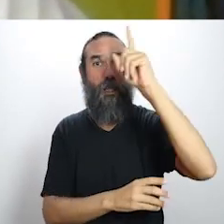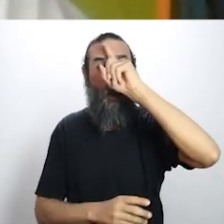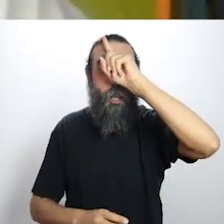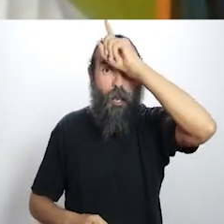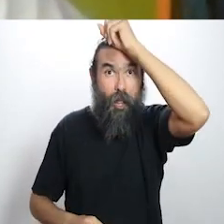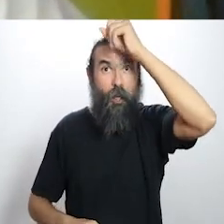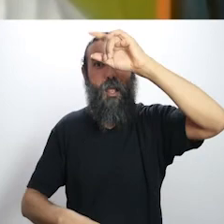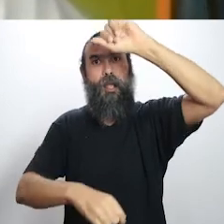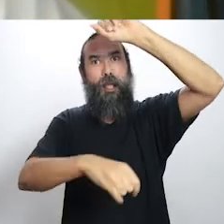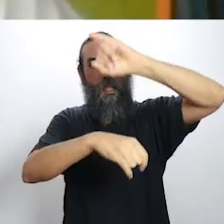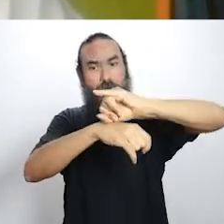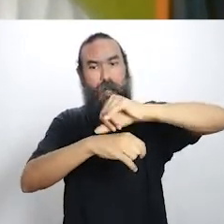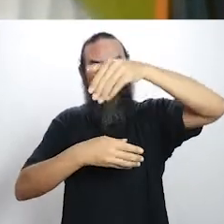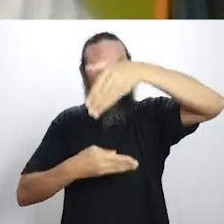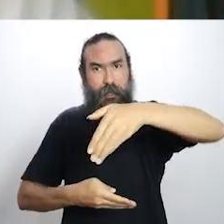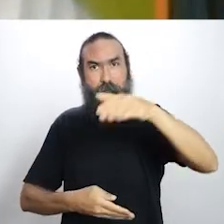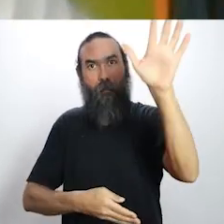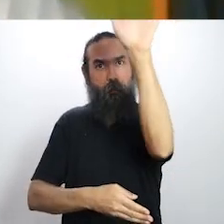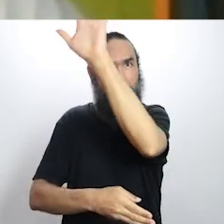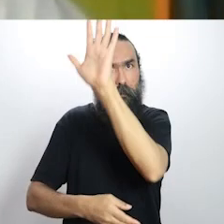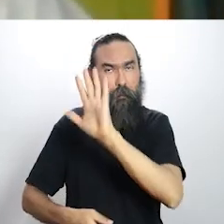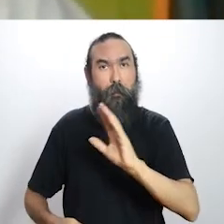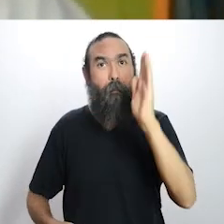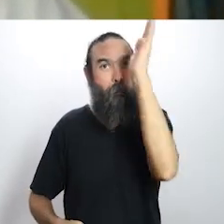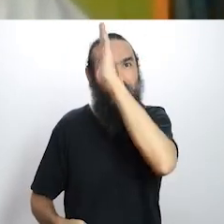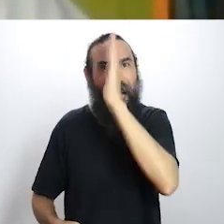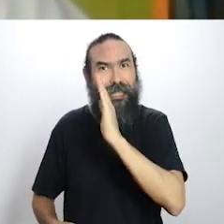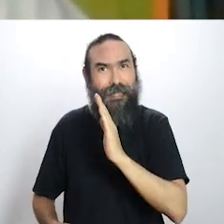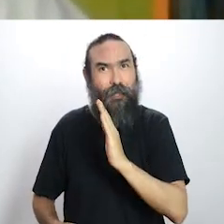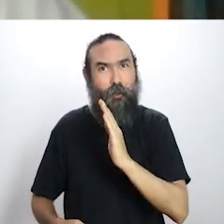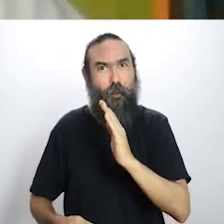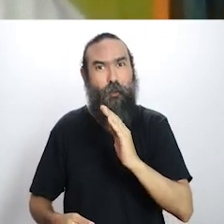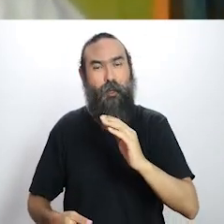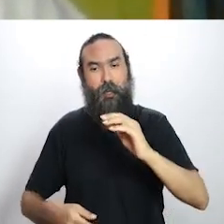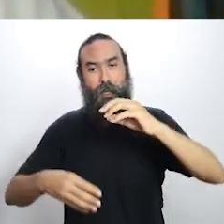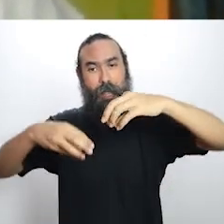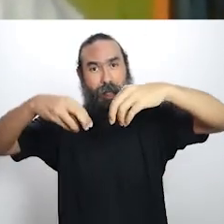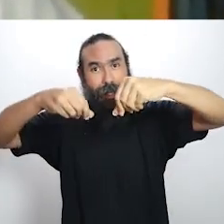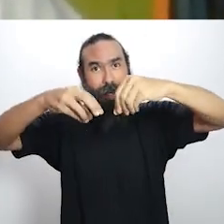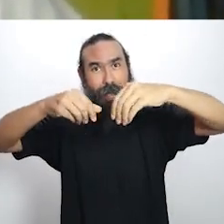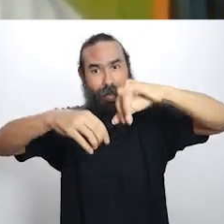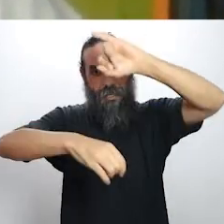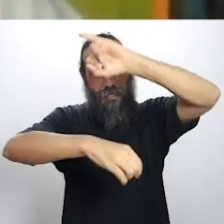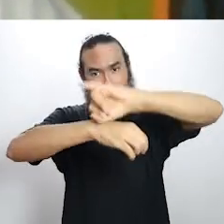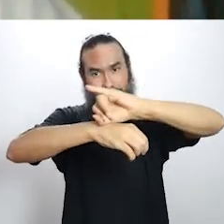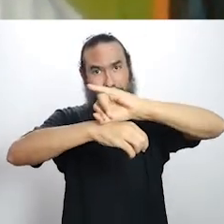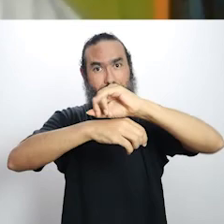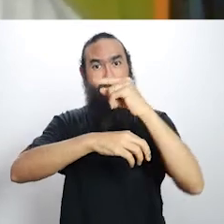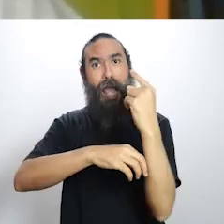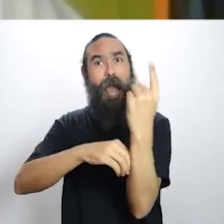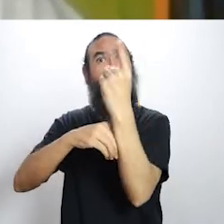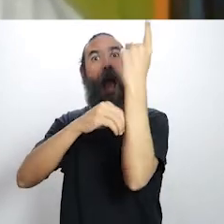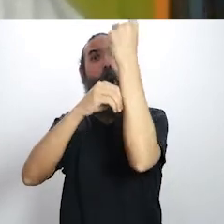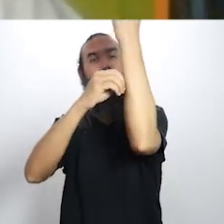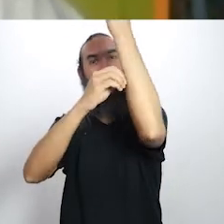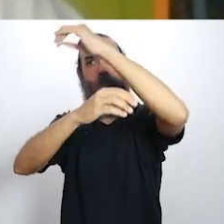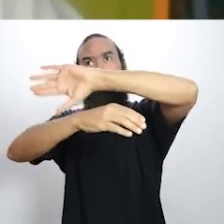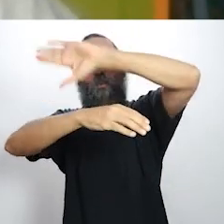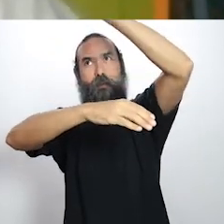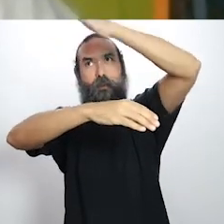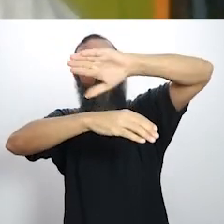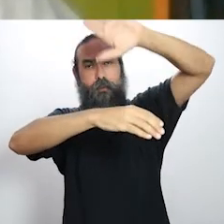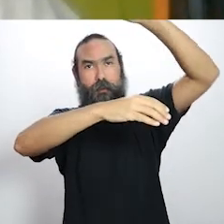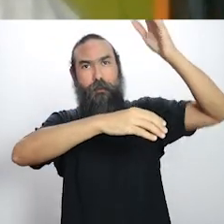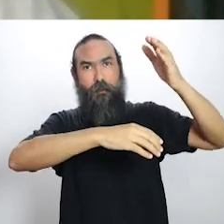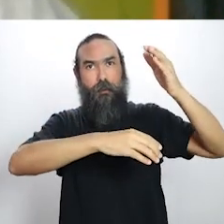no Planalto Central, num lugar mais alto do Planalto Central. Então, tem uma força